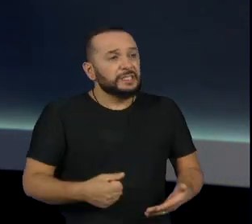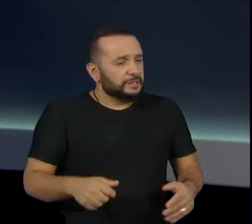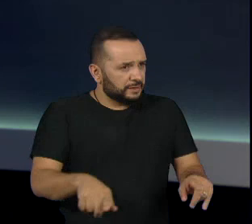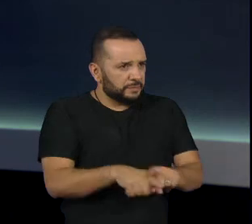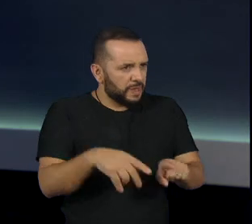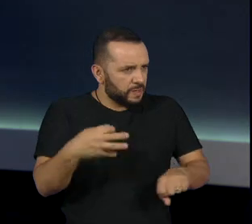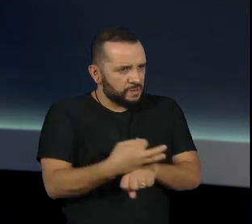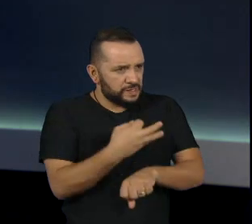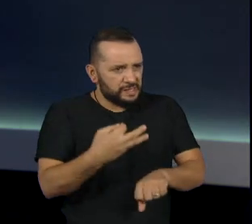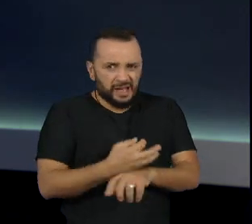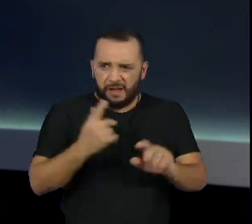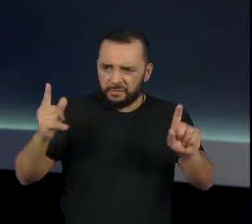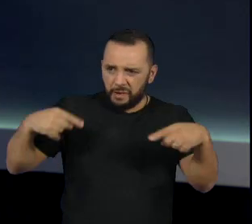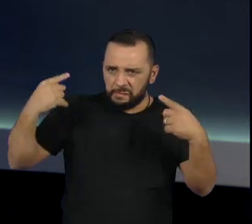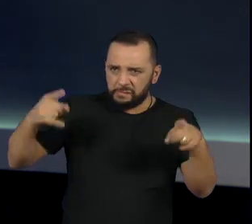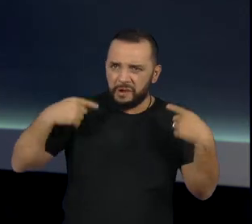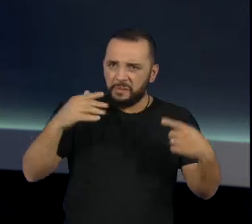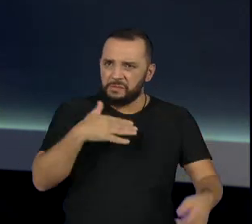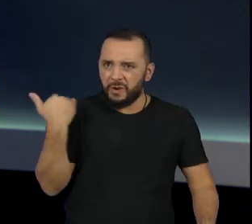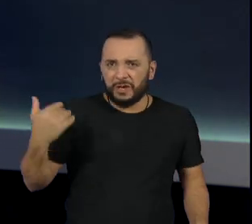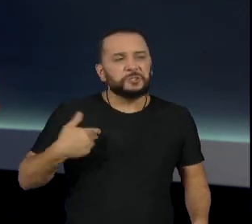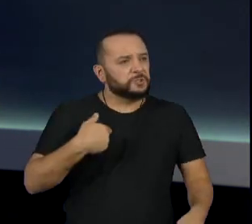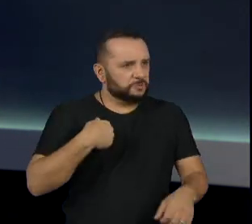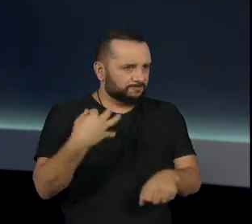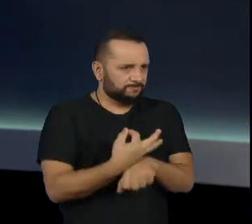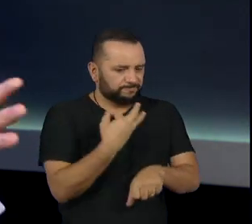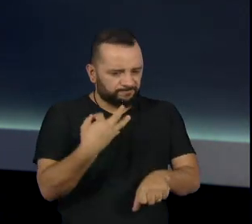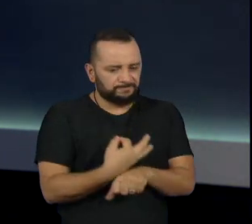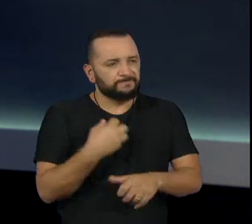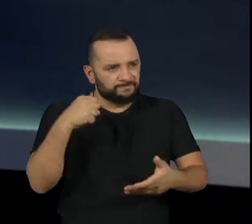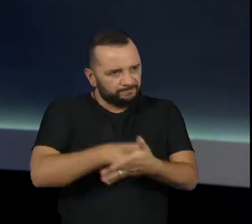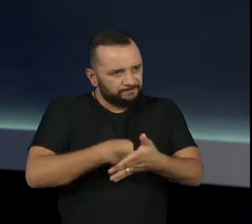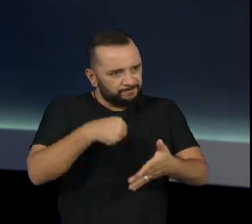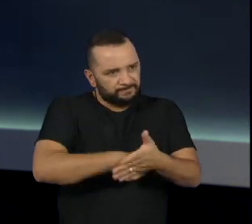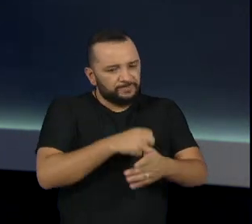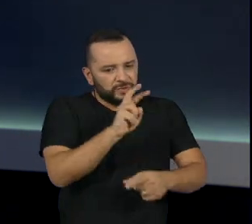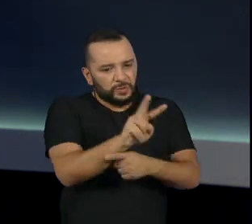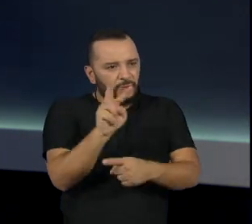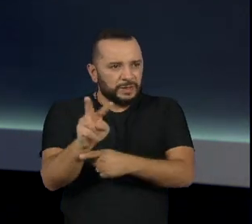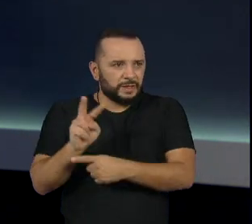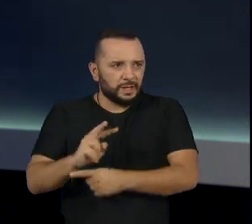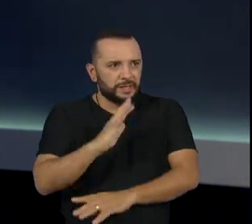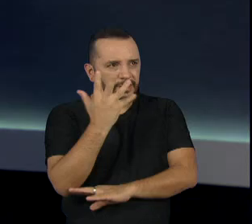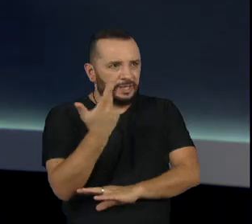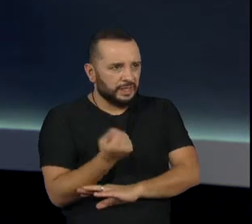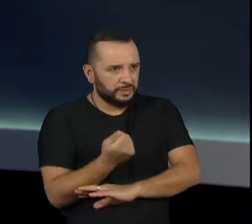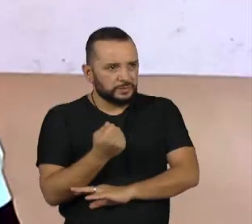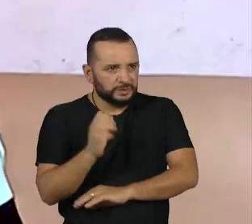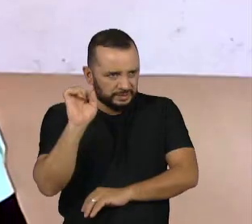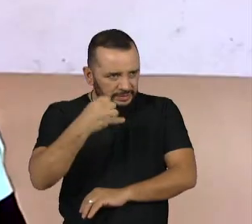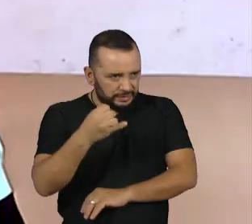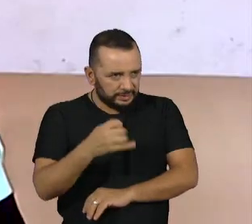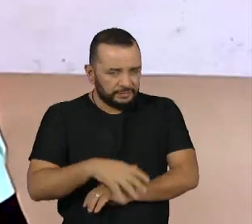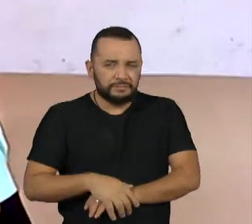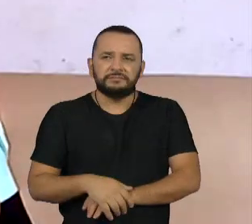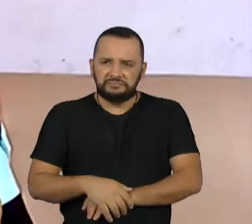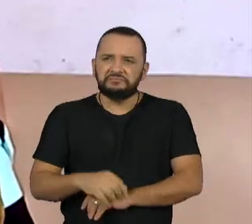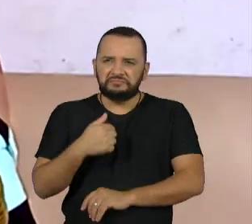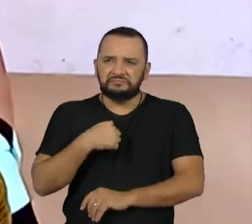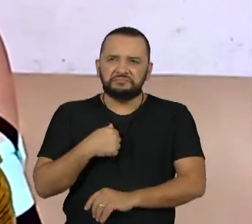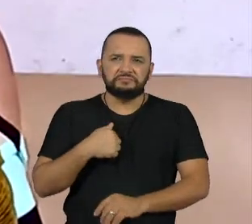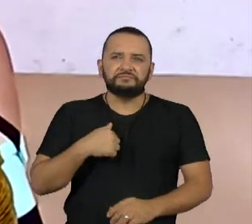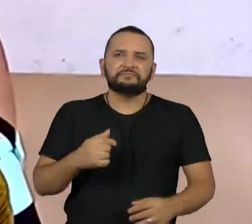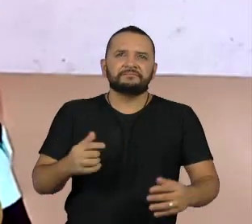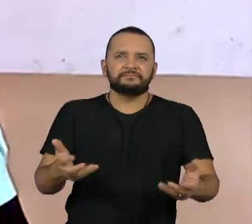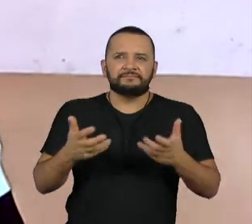morte para manter o cerrado em pé e ajudar as comunidades rurais aí da região? Vale a pena por